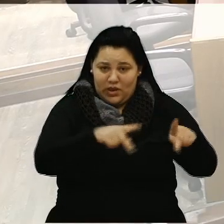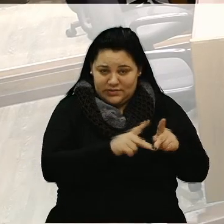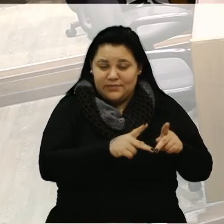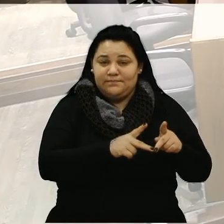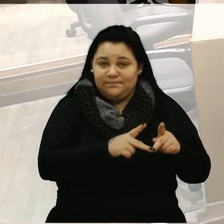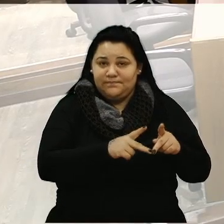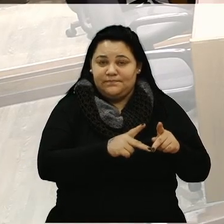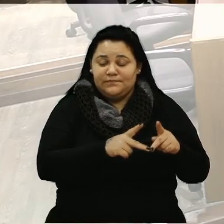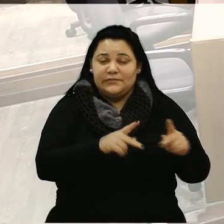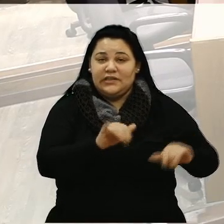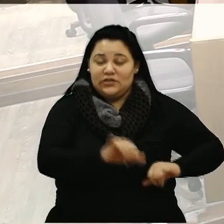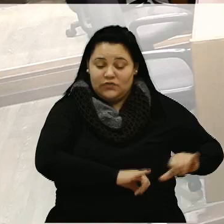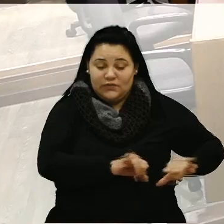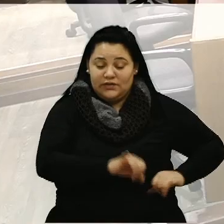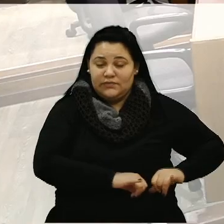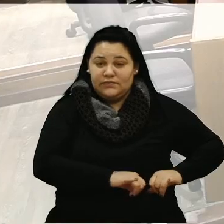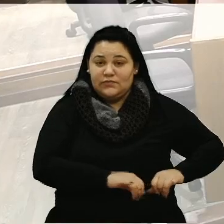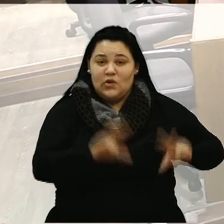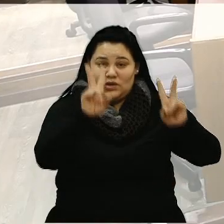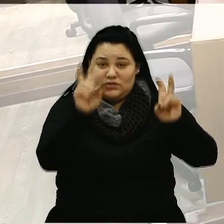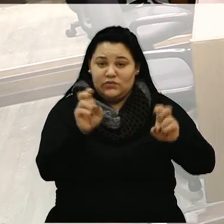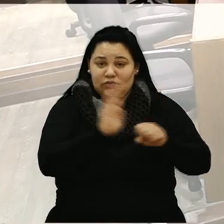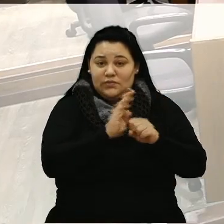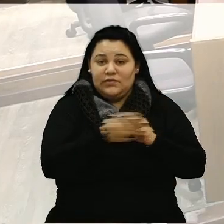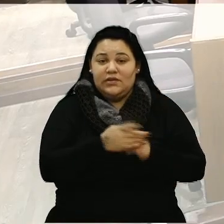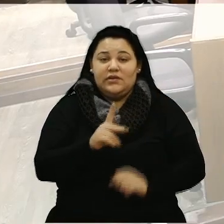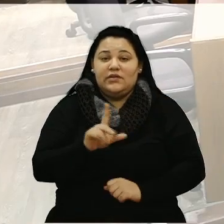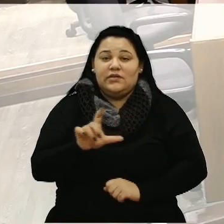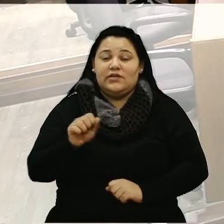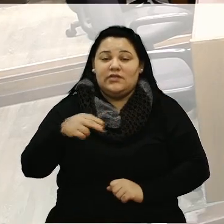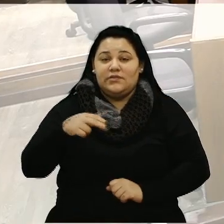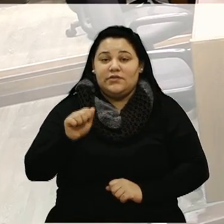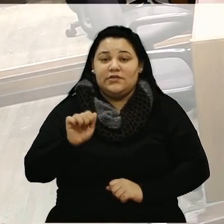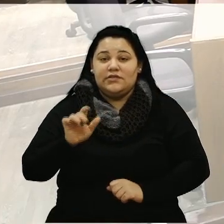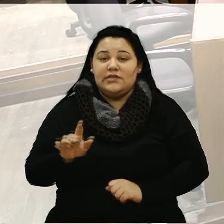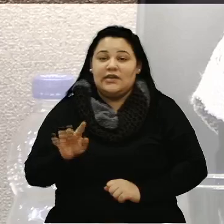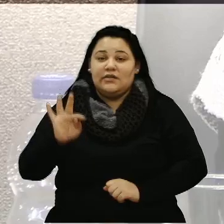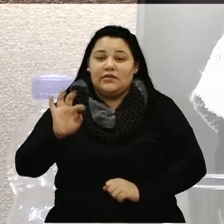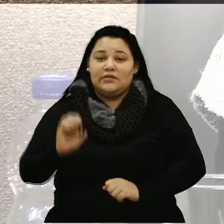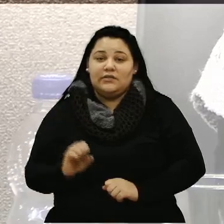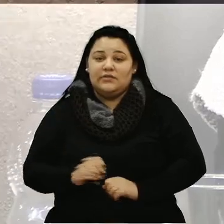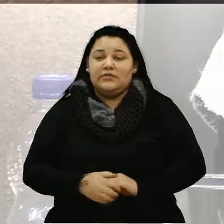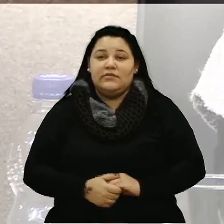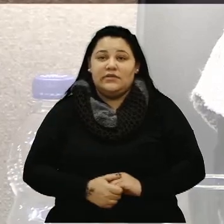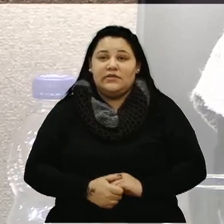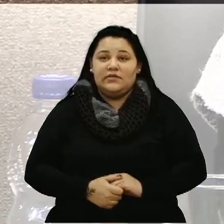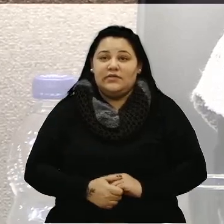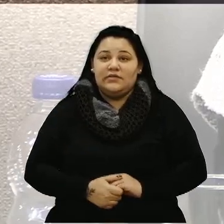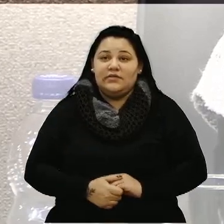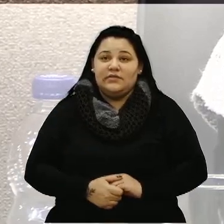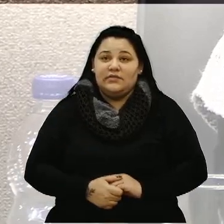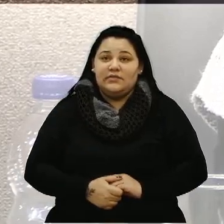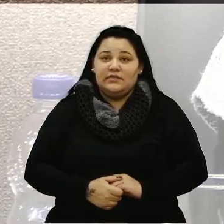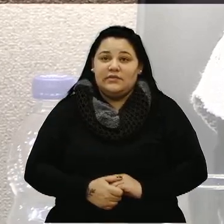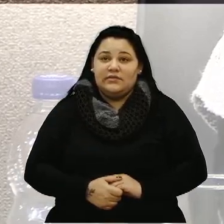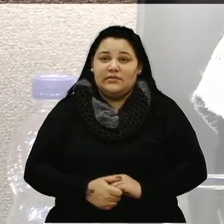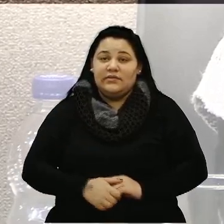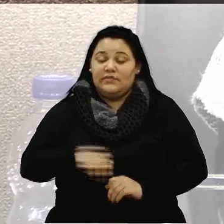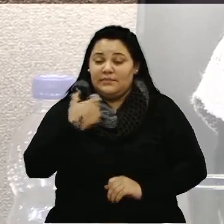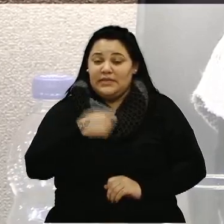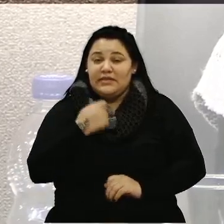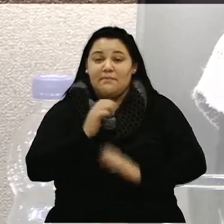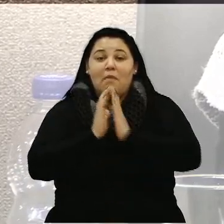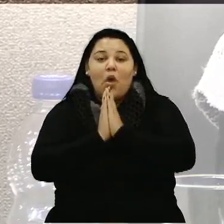senhor trouxe agora do Planalto, a gente viu aqui o pessoal tem que implorar, tem que se rastejar para pedir uma